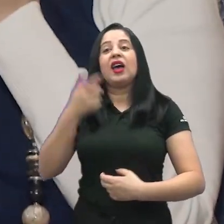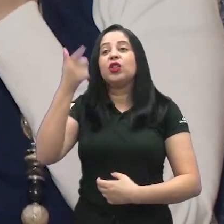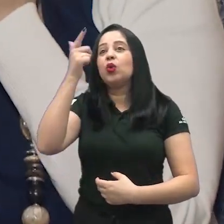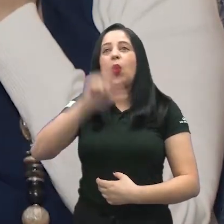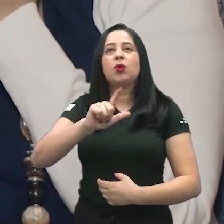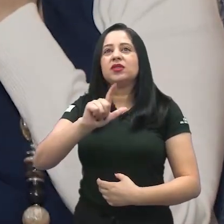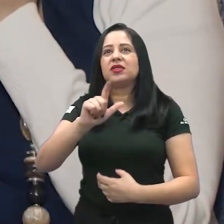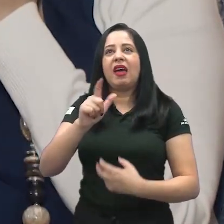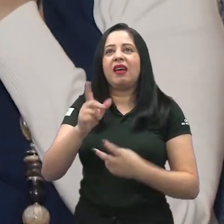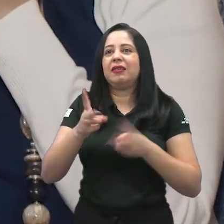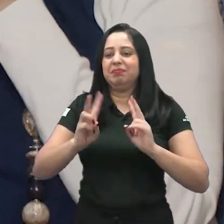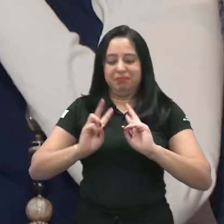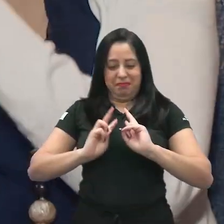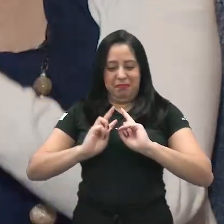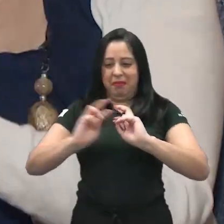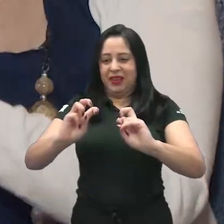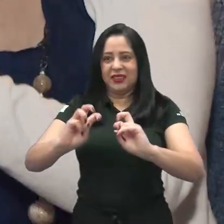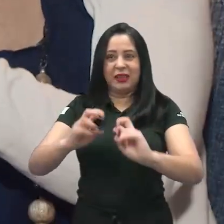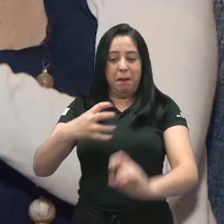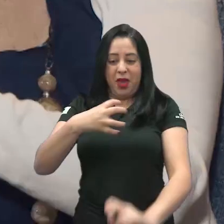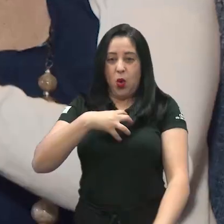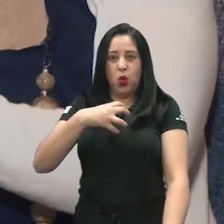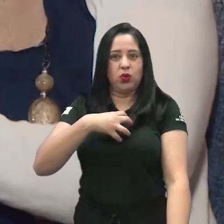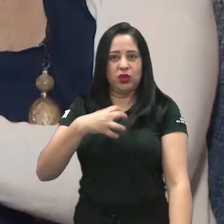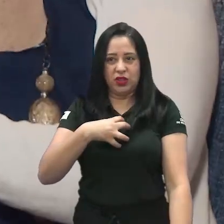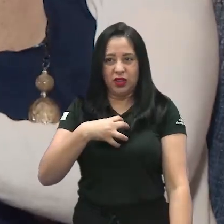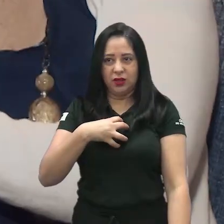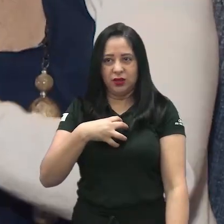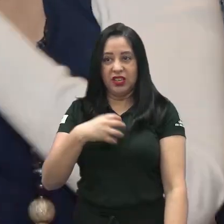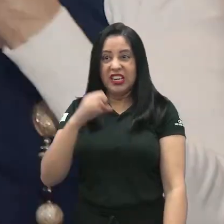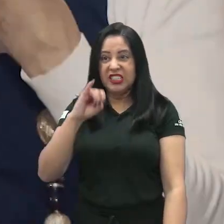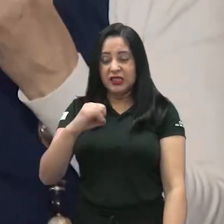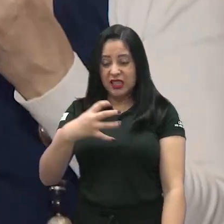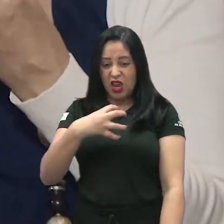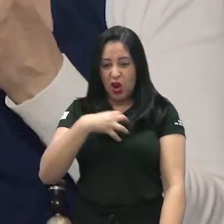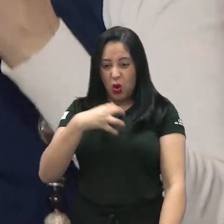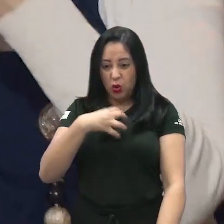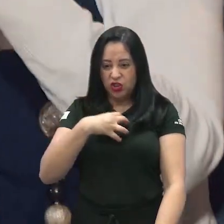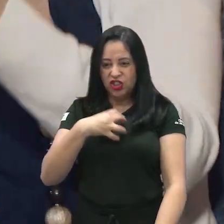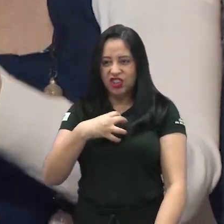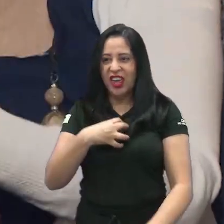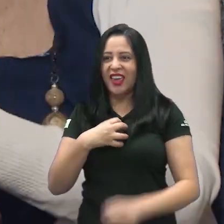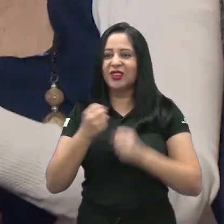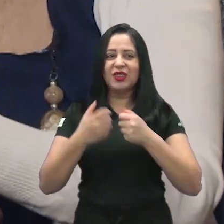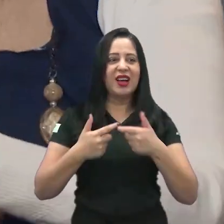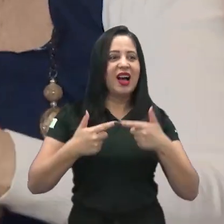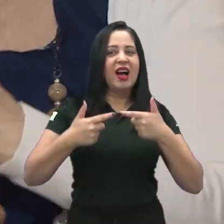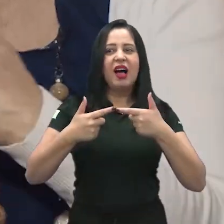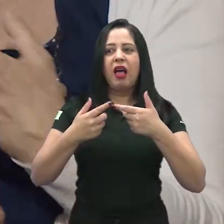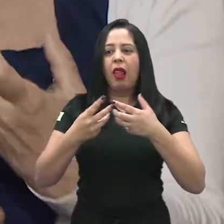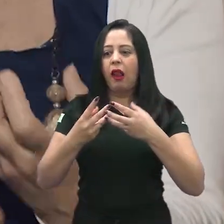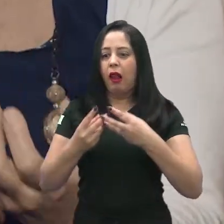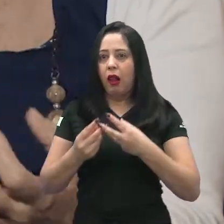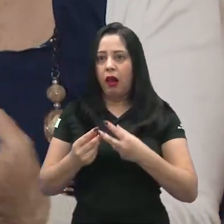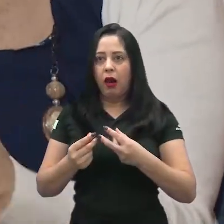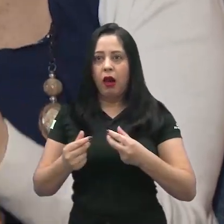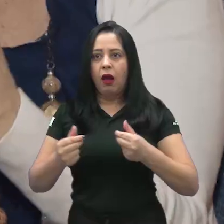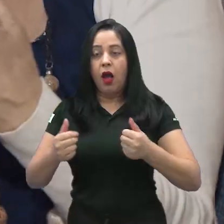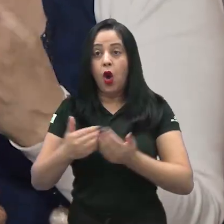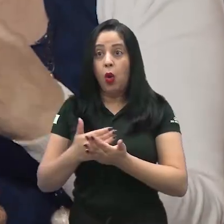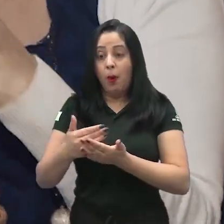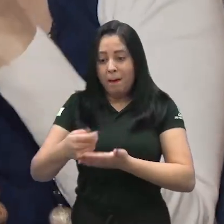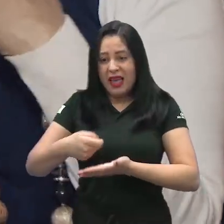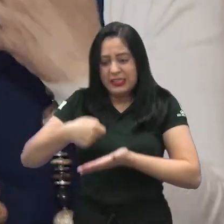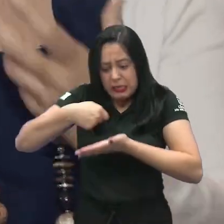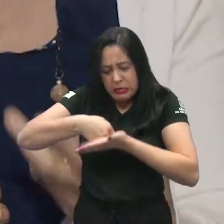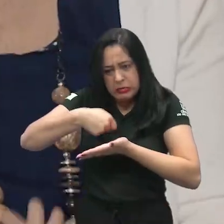própria essência. Quando a gente se desconecta da nossa essência, de quem nós somos, isso gera uma dor, uma